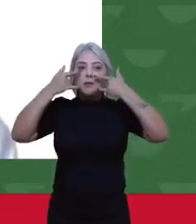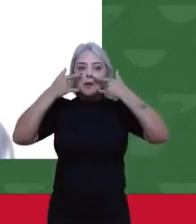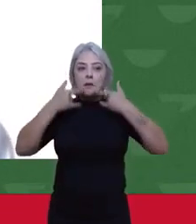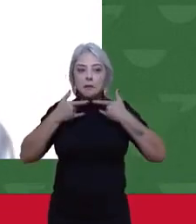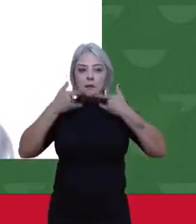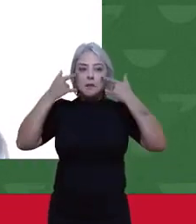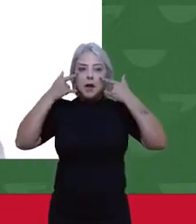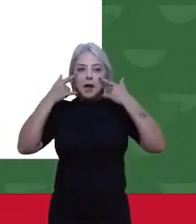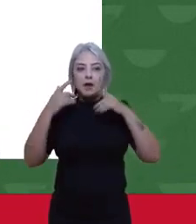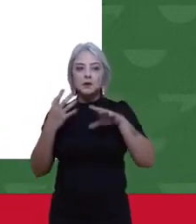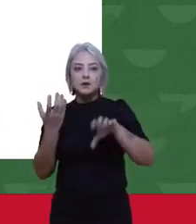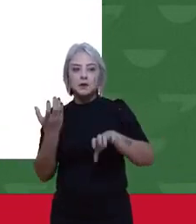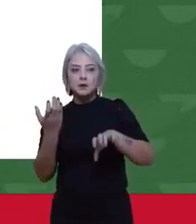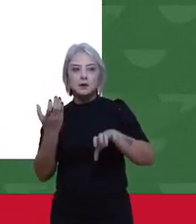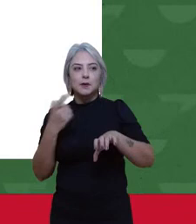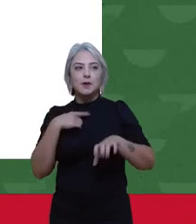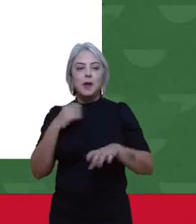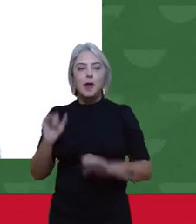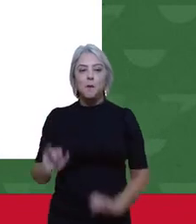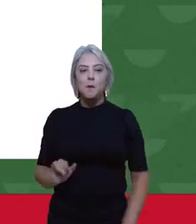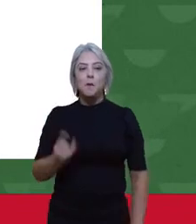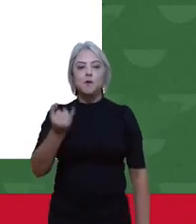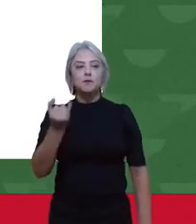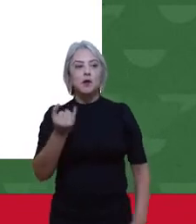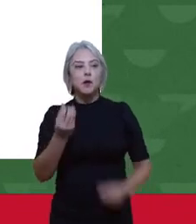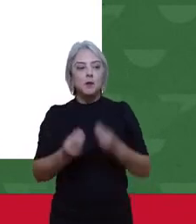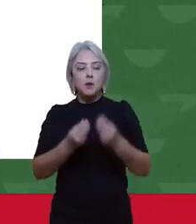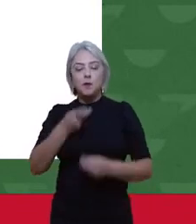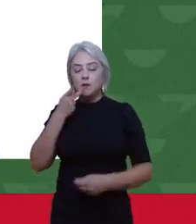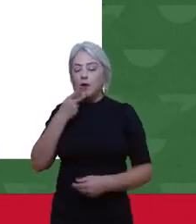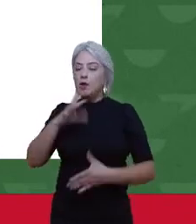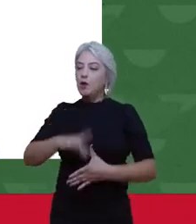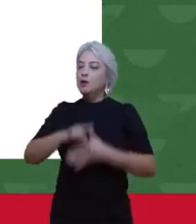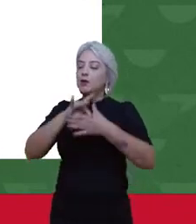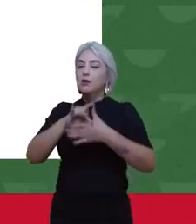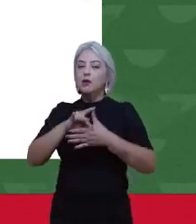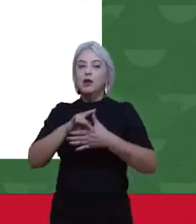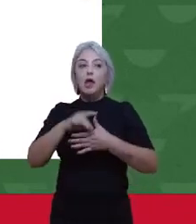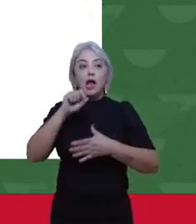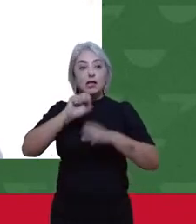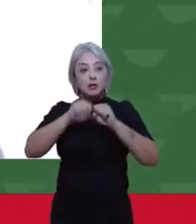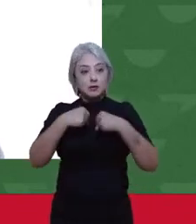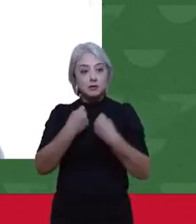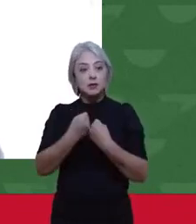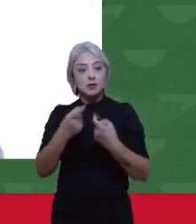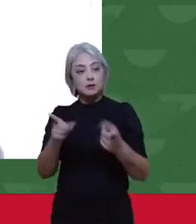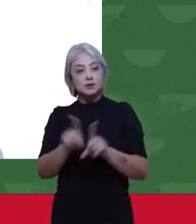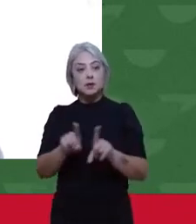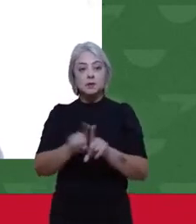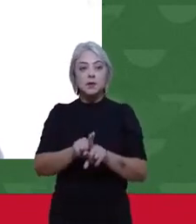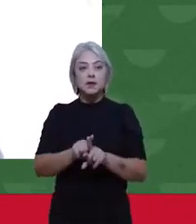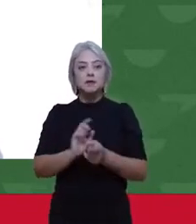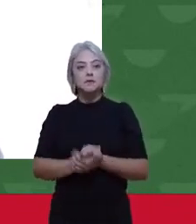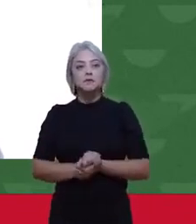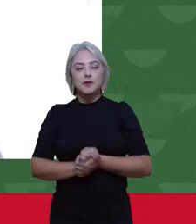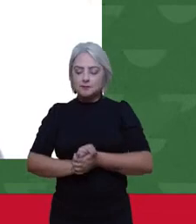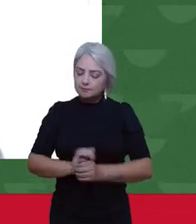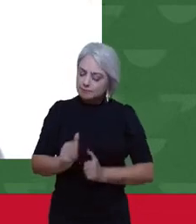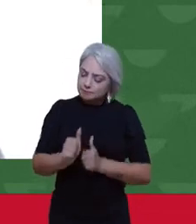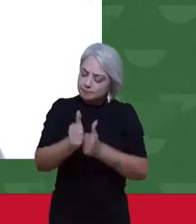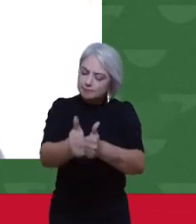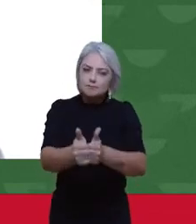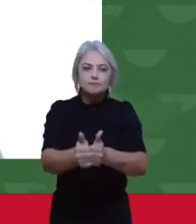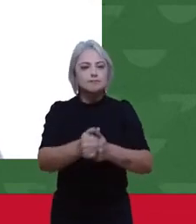então, aproveitando onde eu estou, porque, como disse o nosso líder, a gente está num seminário aqui também, então vou aqui acompanhando e